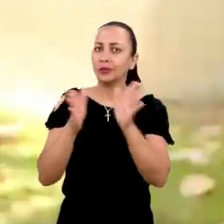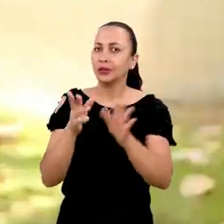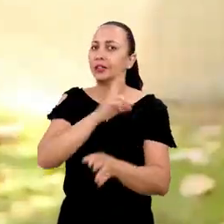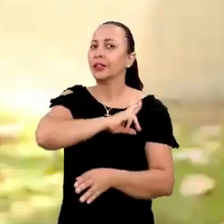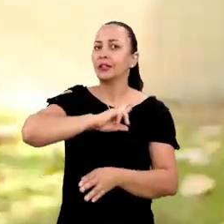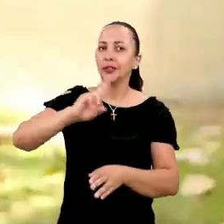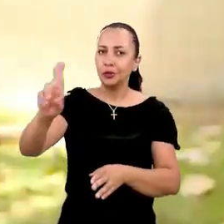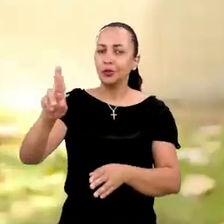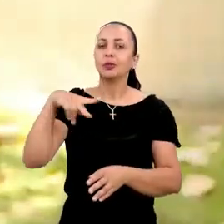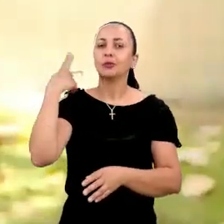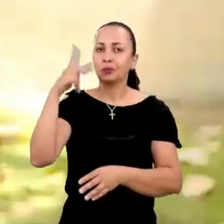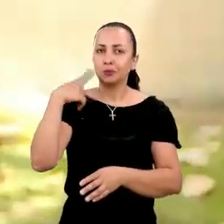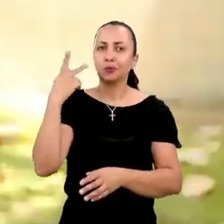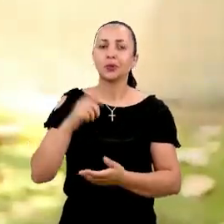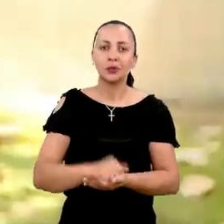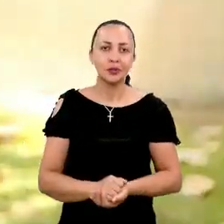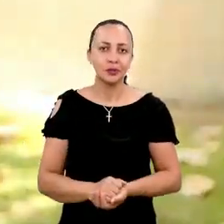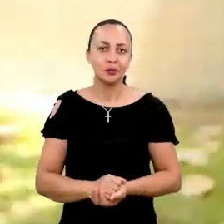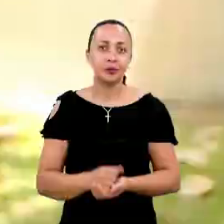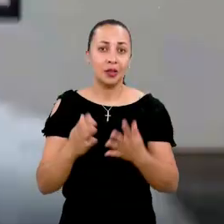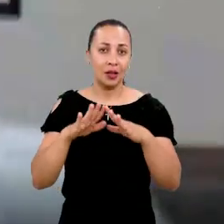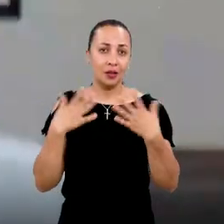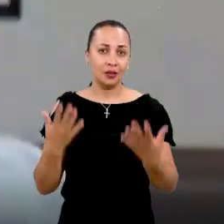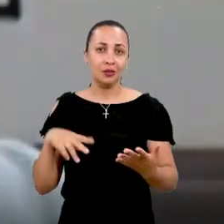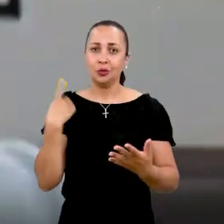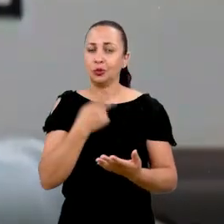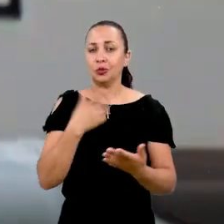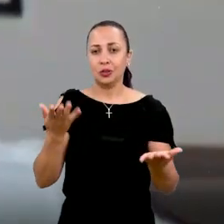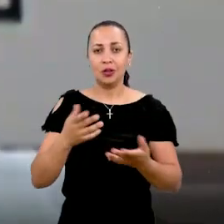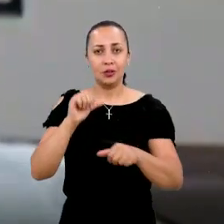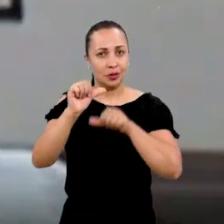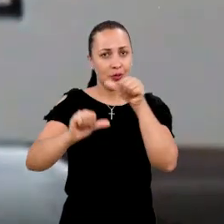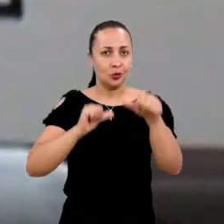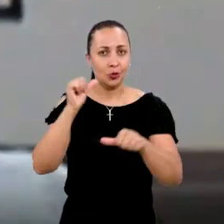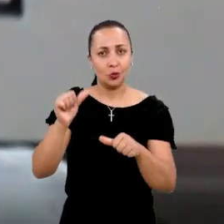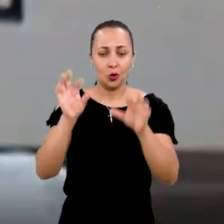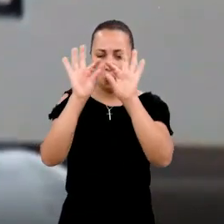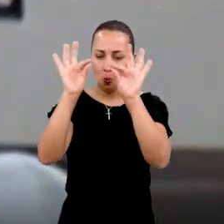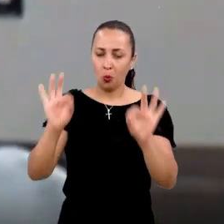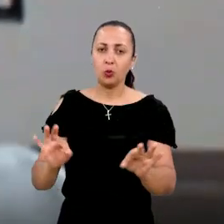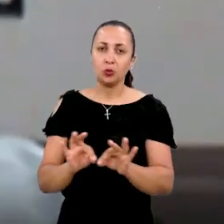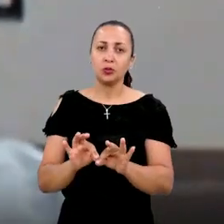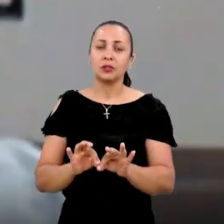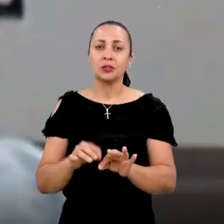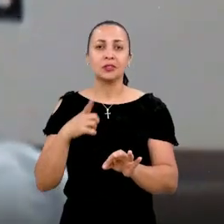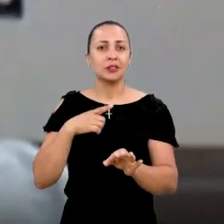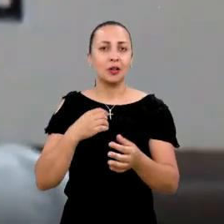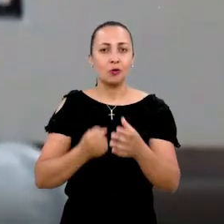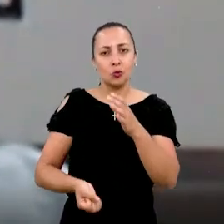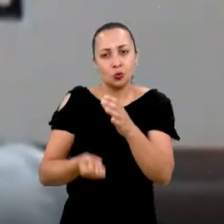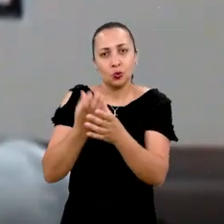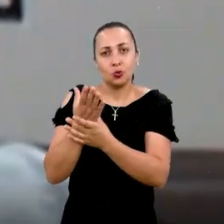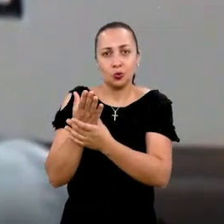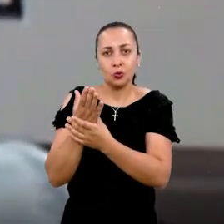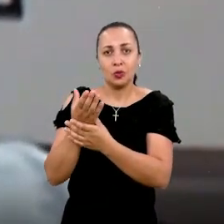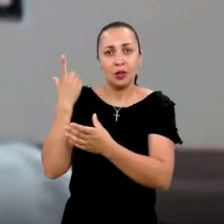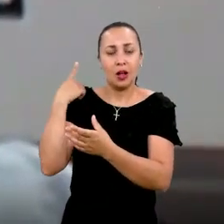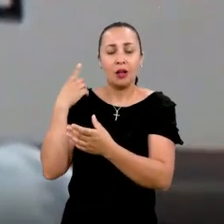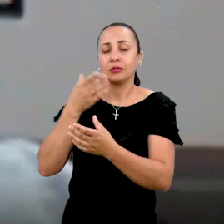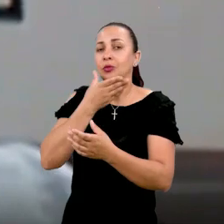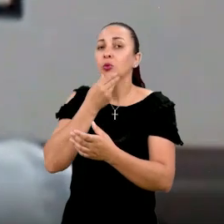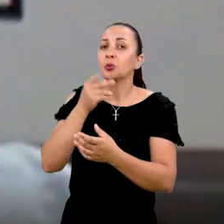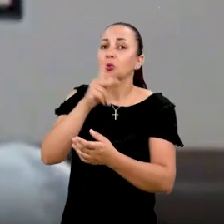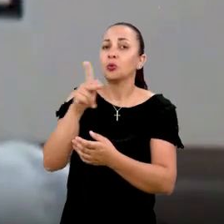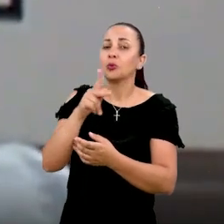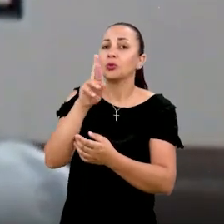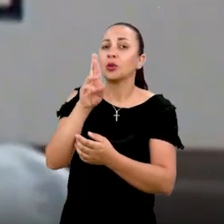total, entre a religião e a política. Nós estamos agora desenvolvendo um projeto, inclusive que teve origem na UFRN,